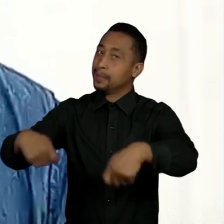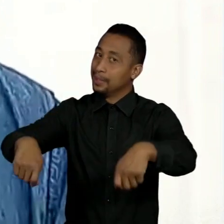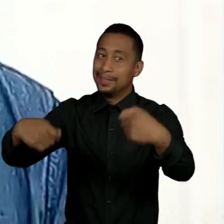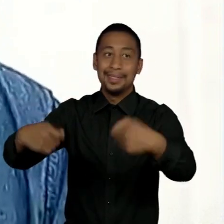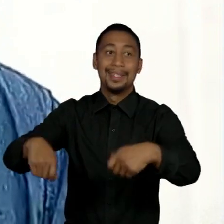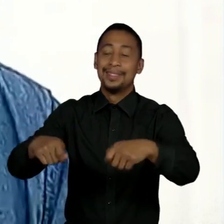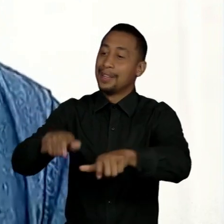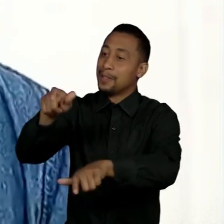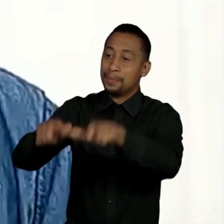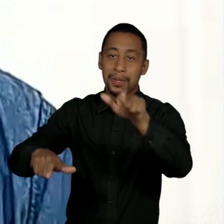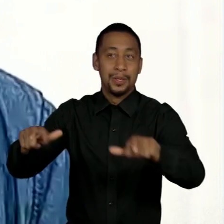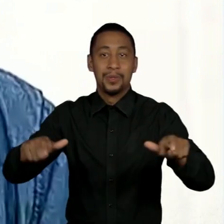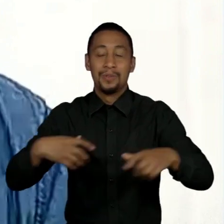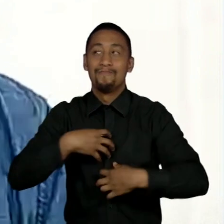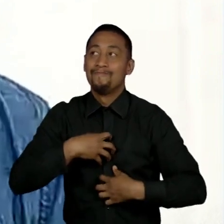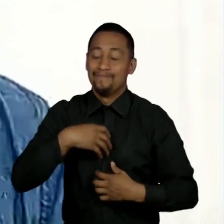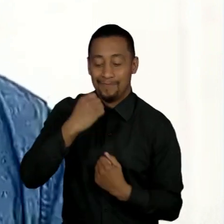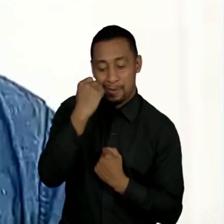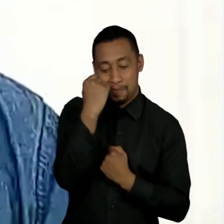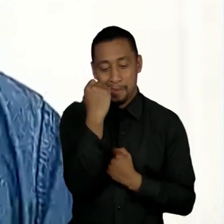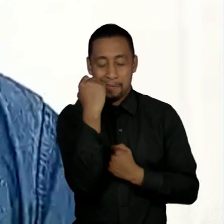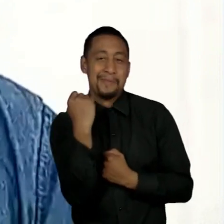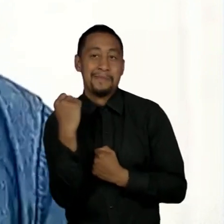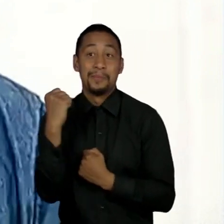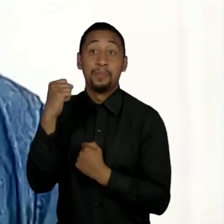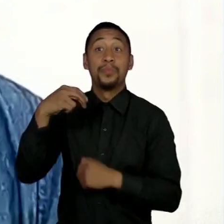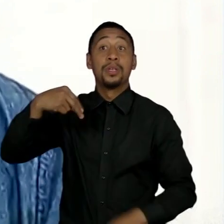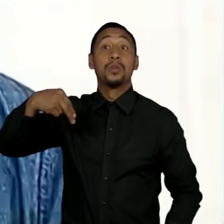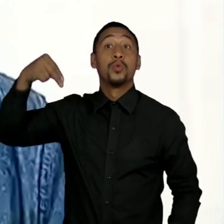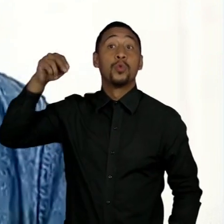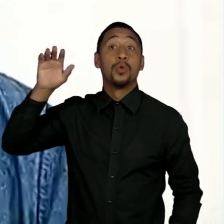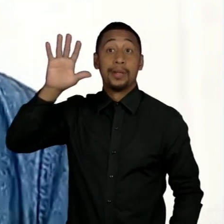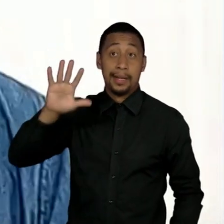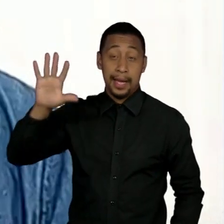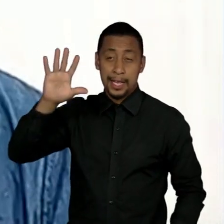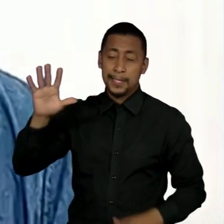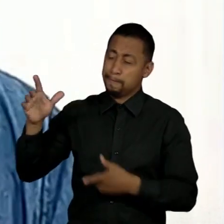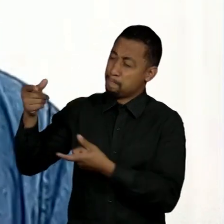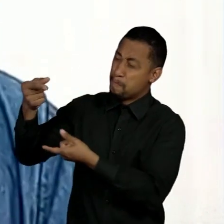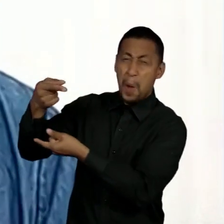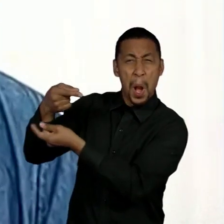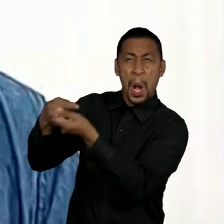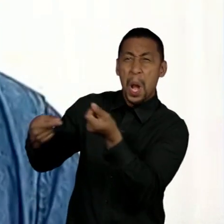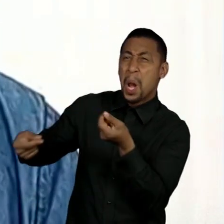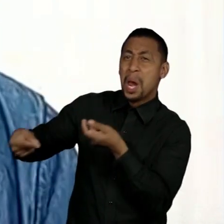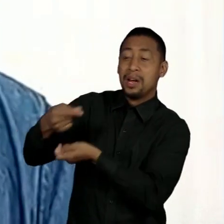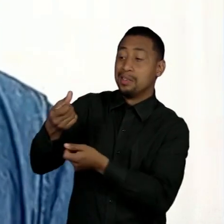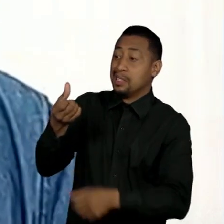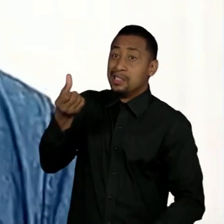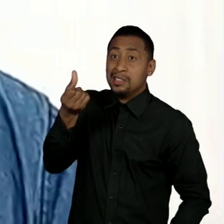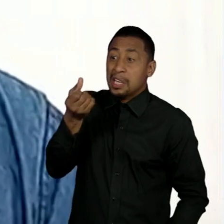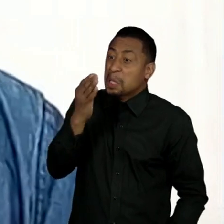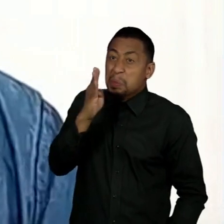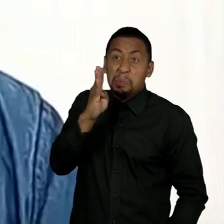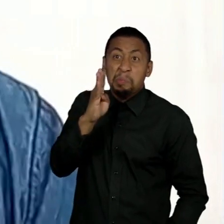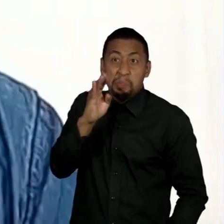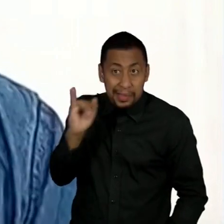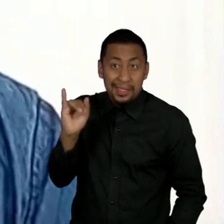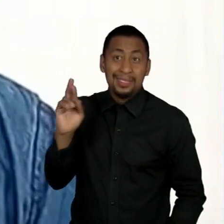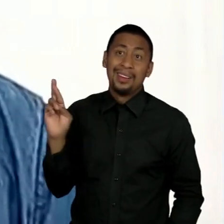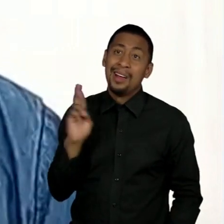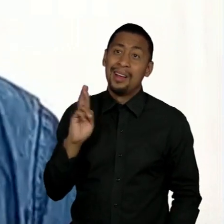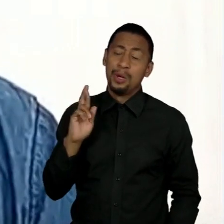ela movimenta aqui no Nordeste cerca de 6 bilhões de reais, então é muito dinheiro. É